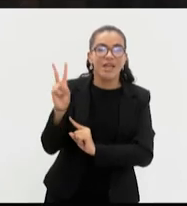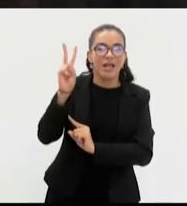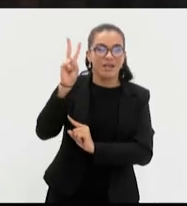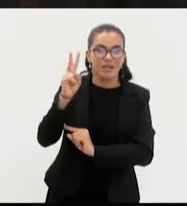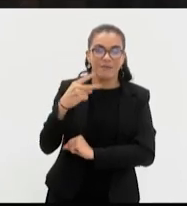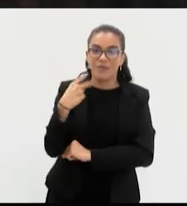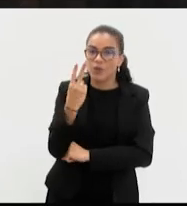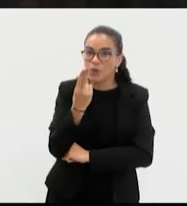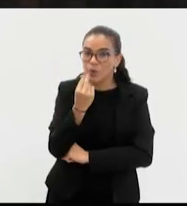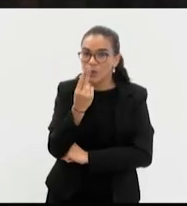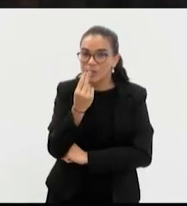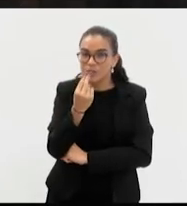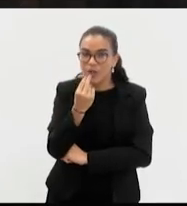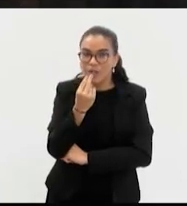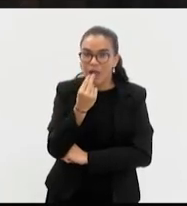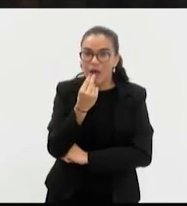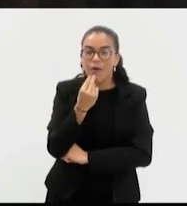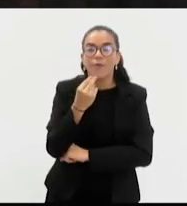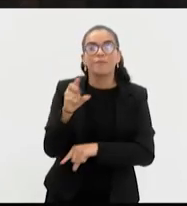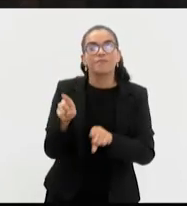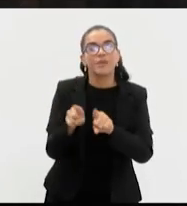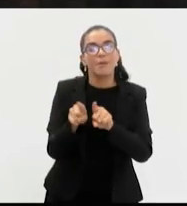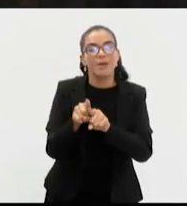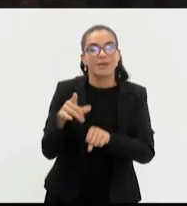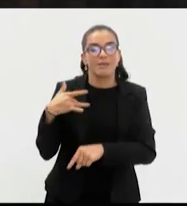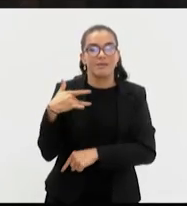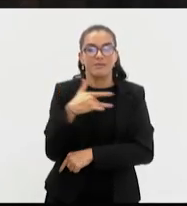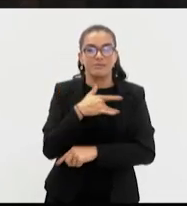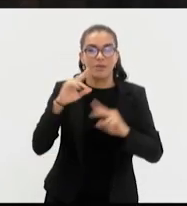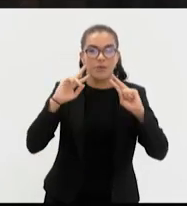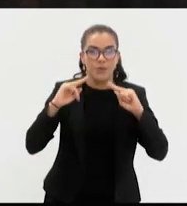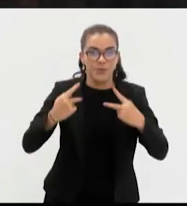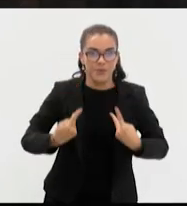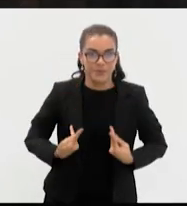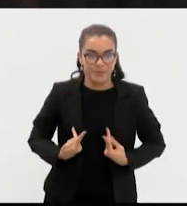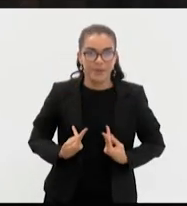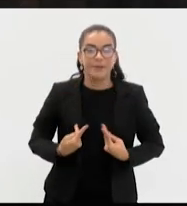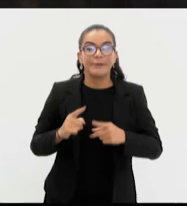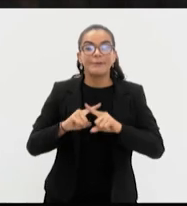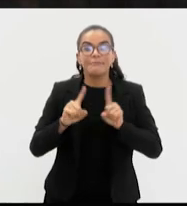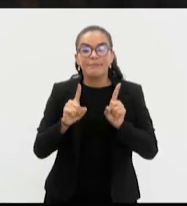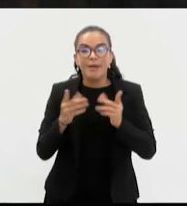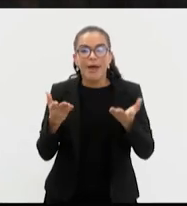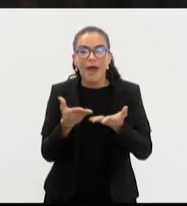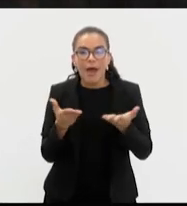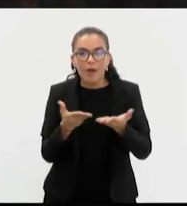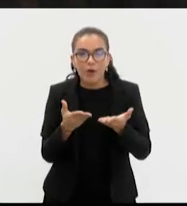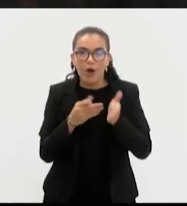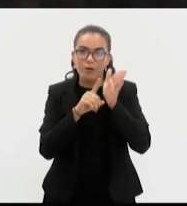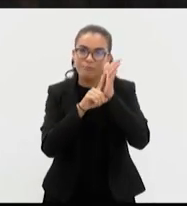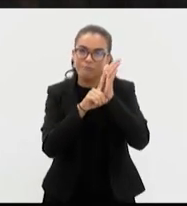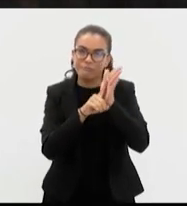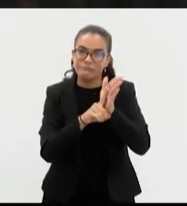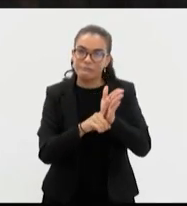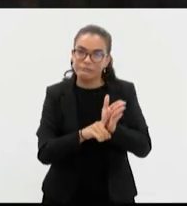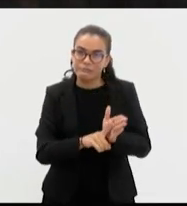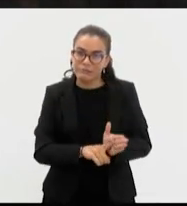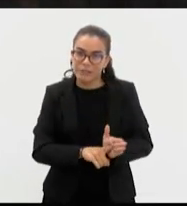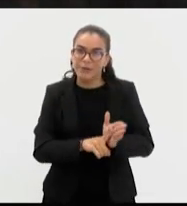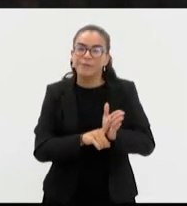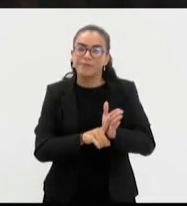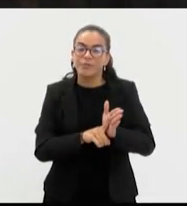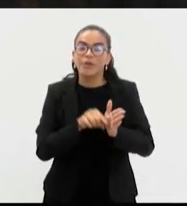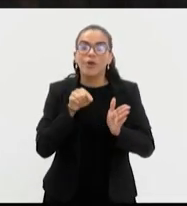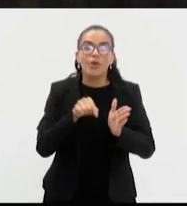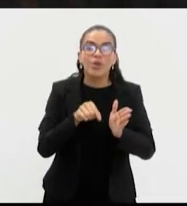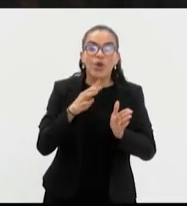teor nutricional na saúde humana agora uma revisão uma nova revisão